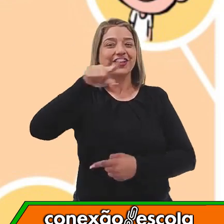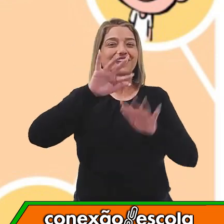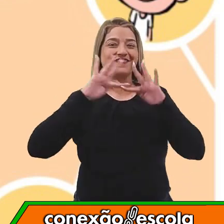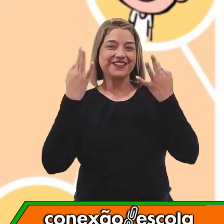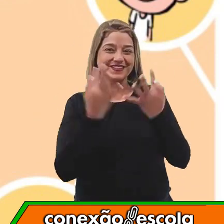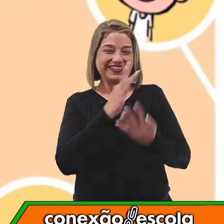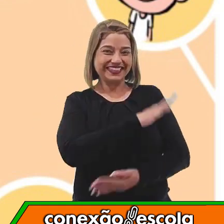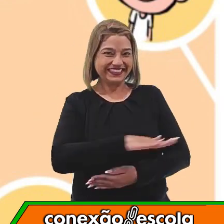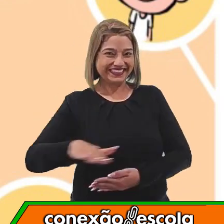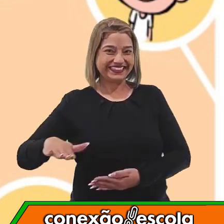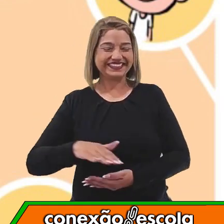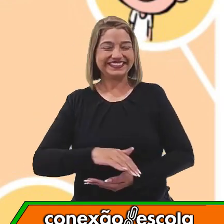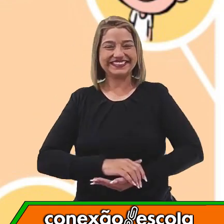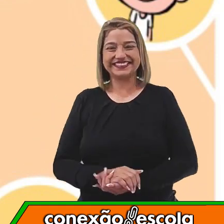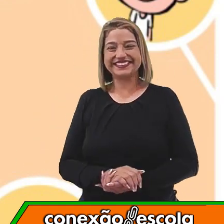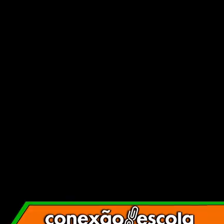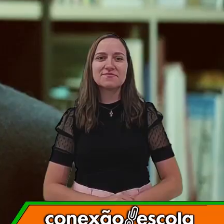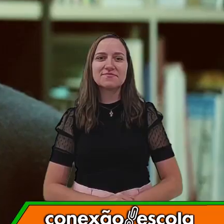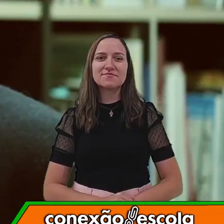famílias?